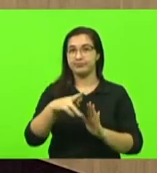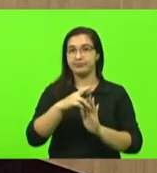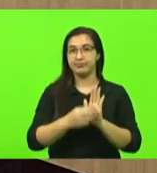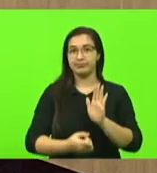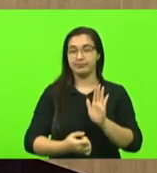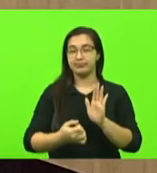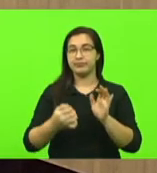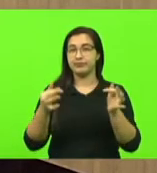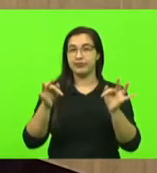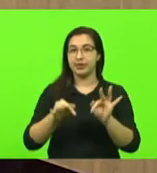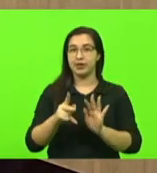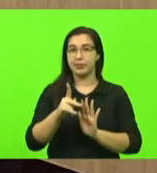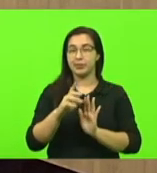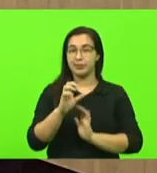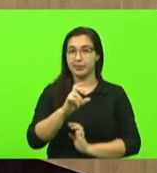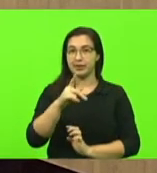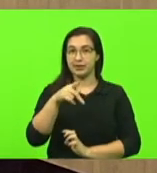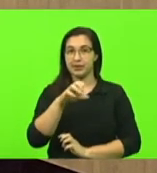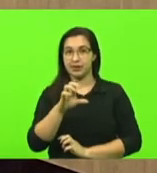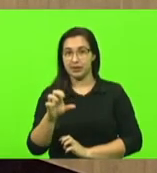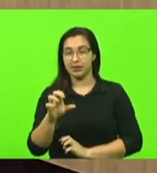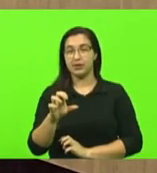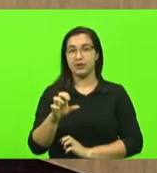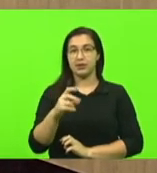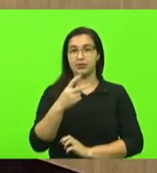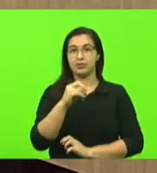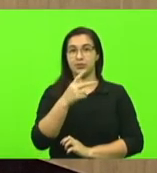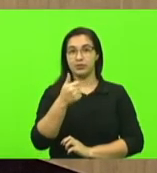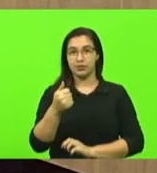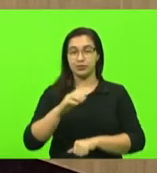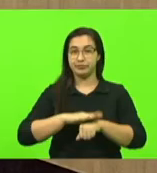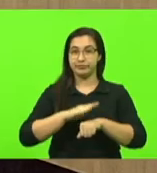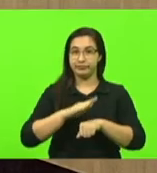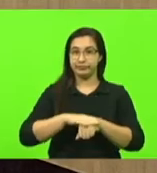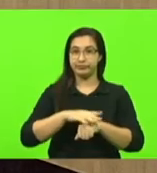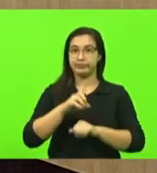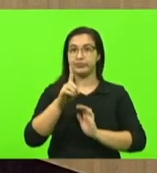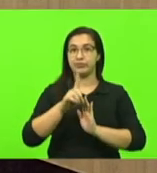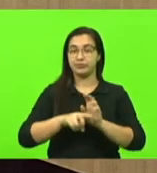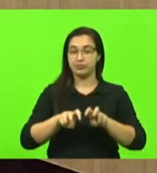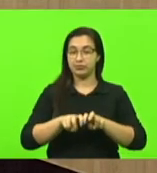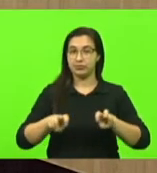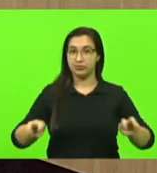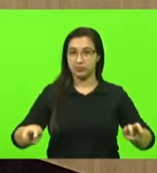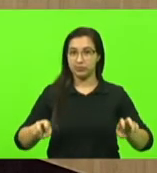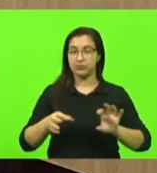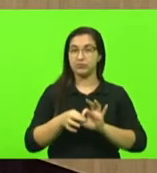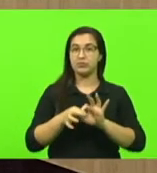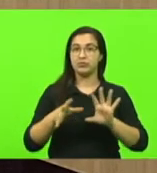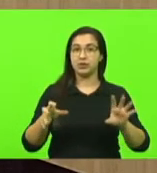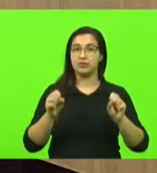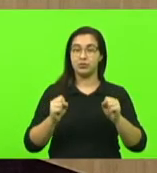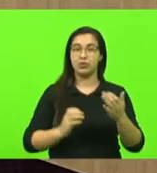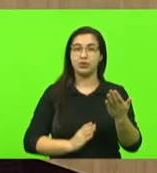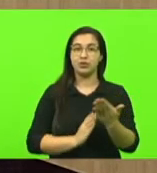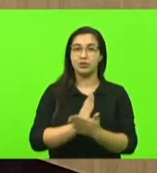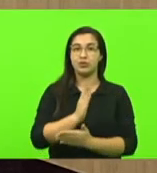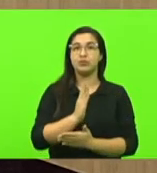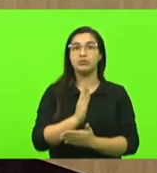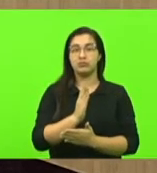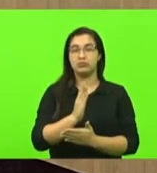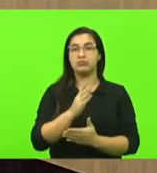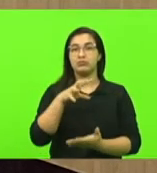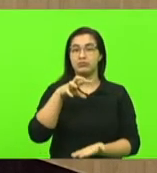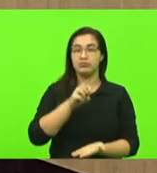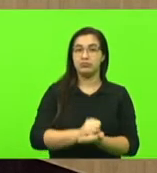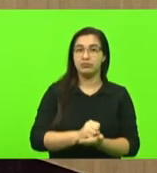PCL 241/2021, autor, mesa diretora, autoriza a prorrogação excepcional dos contratos dos integrantes